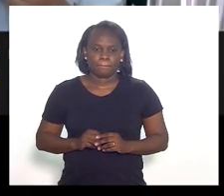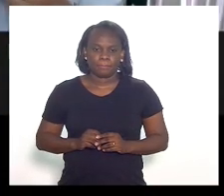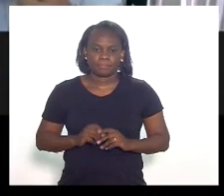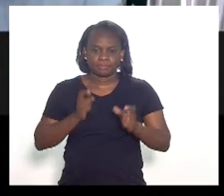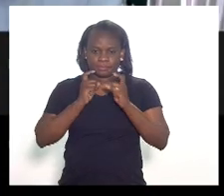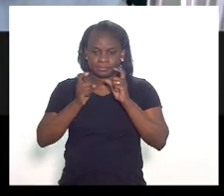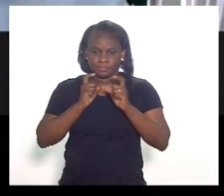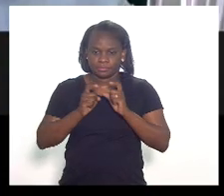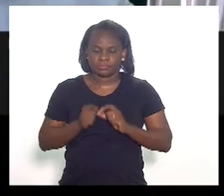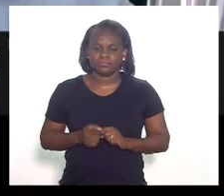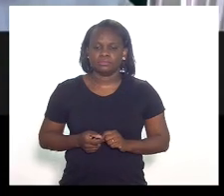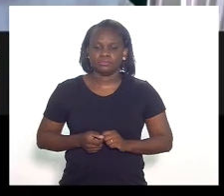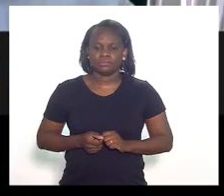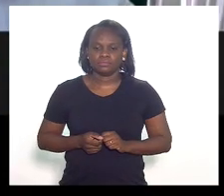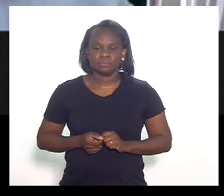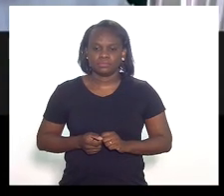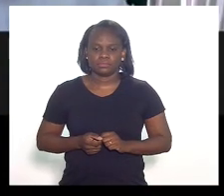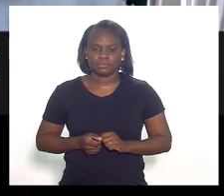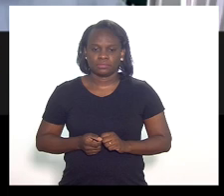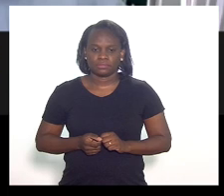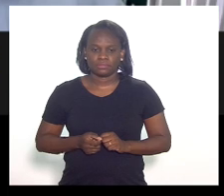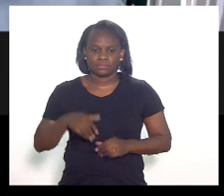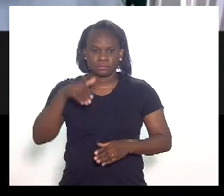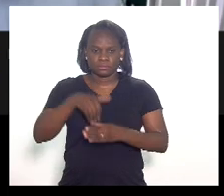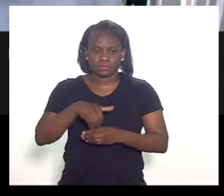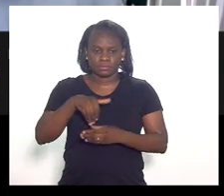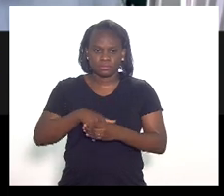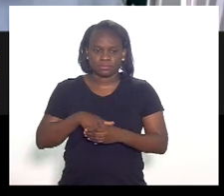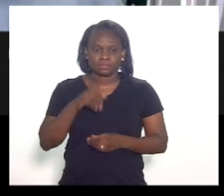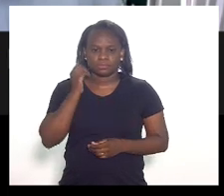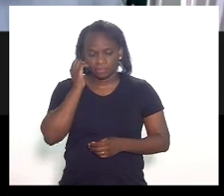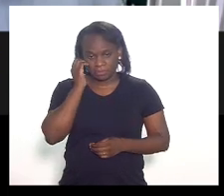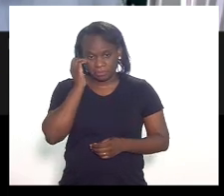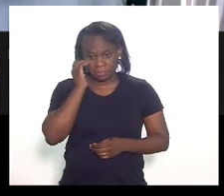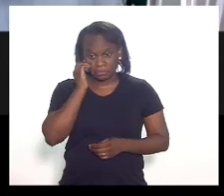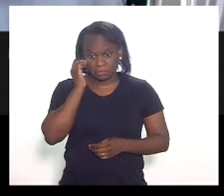Em discussão. Em votação.